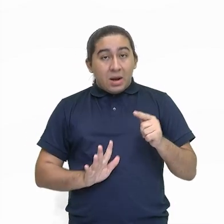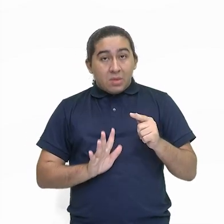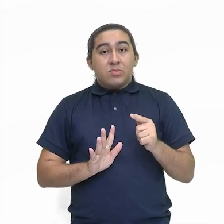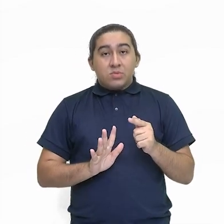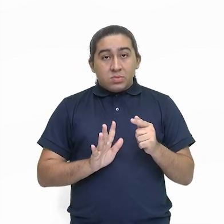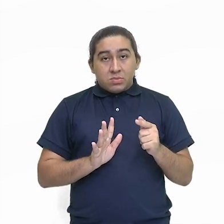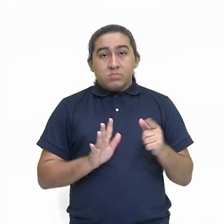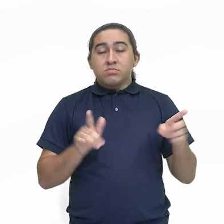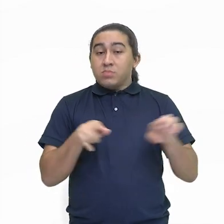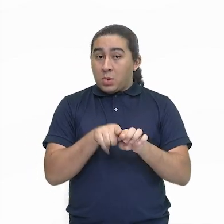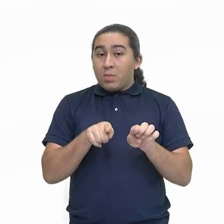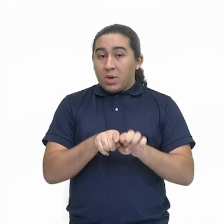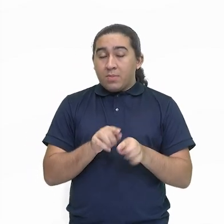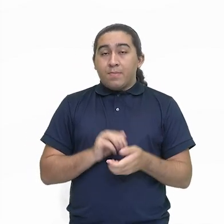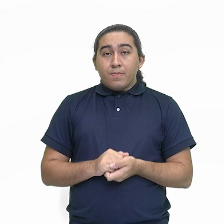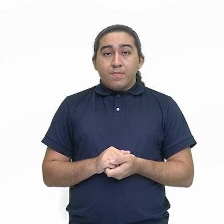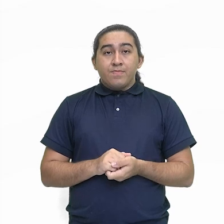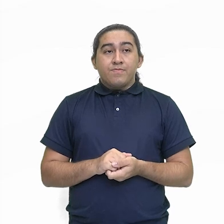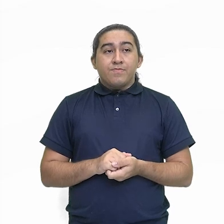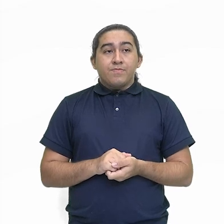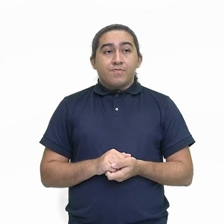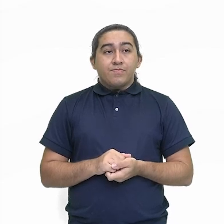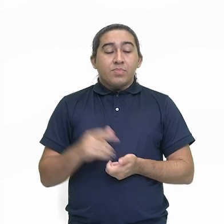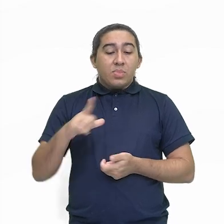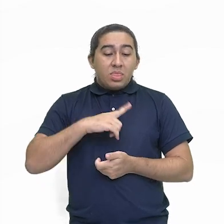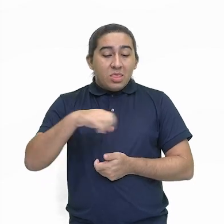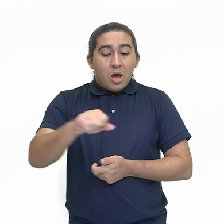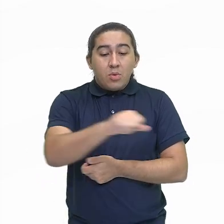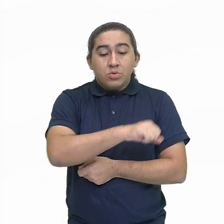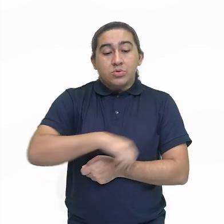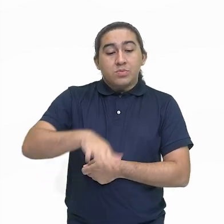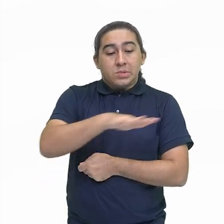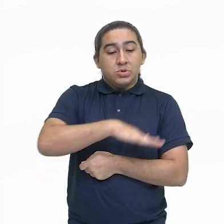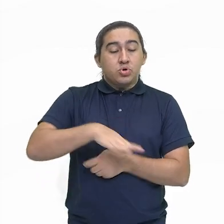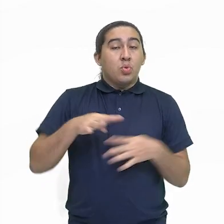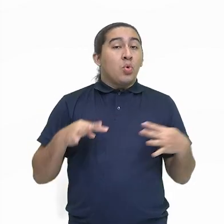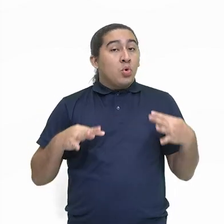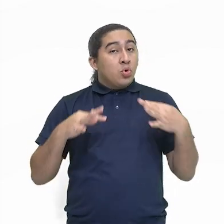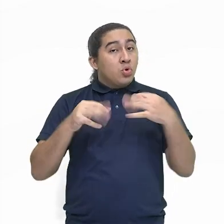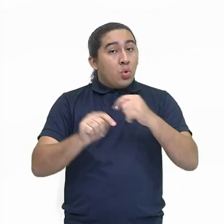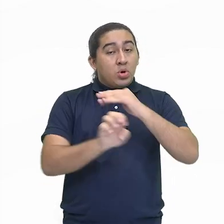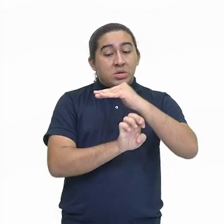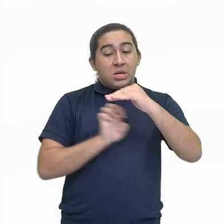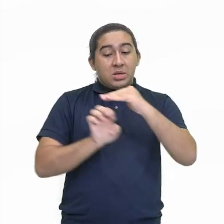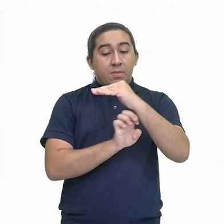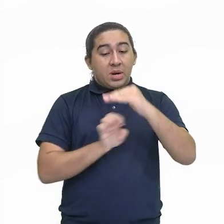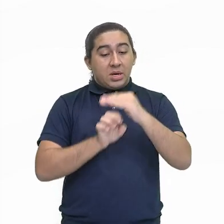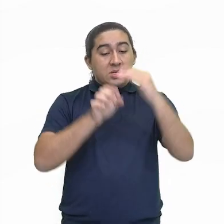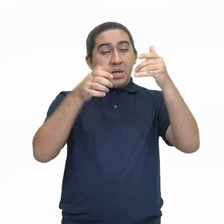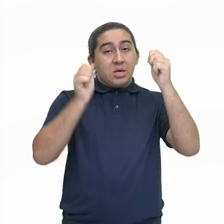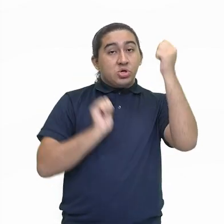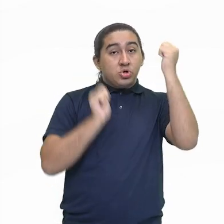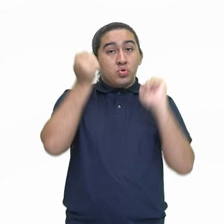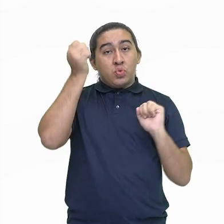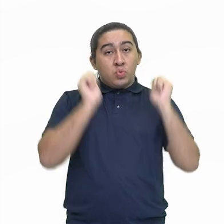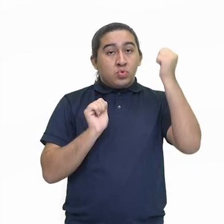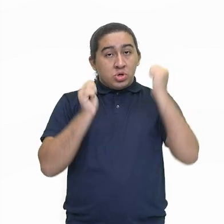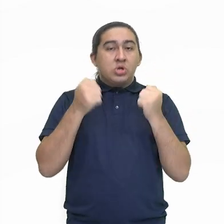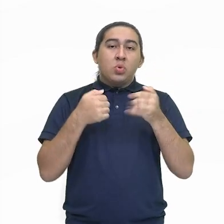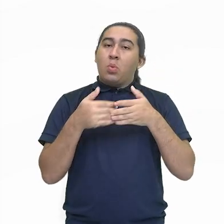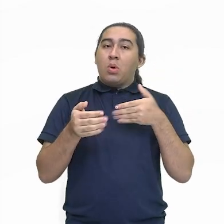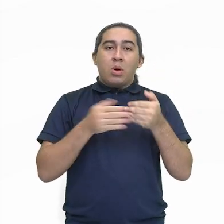ali uma produção, todas as nações, todas as empresas, todas as indústrias de qualquer